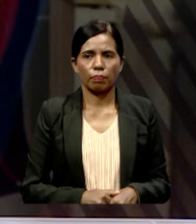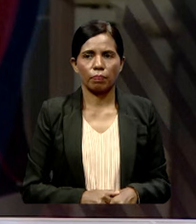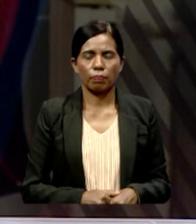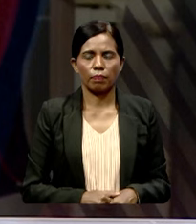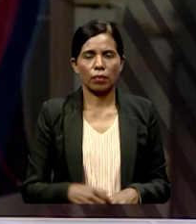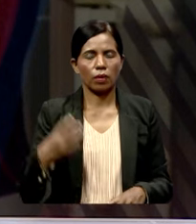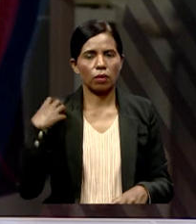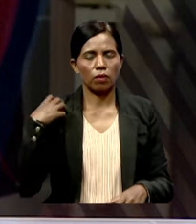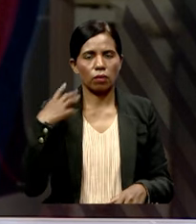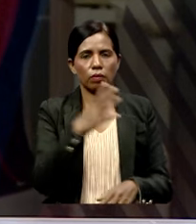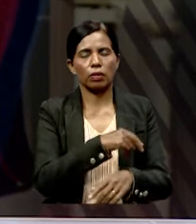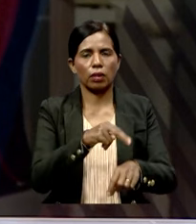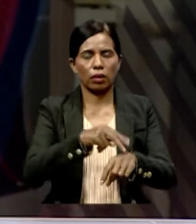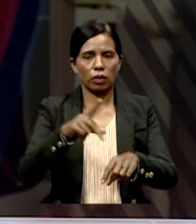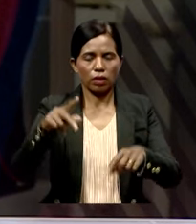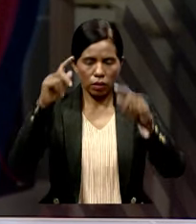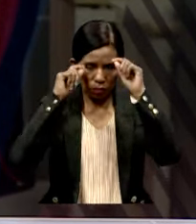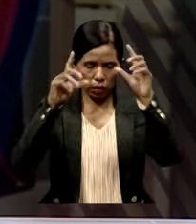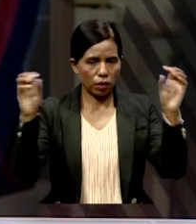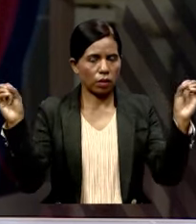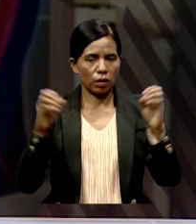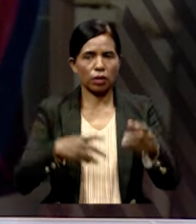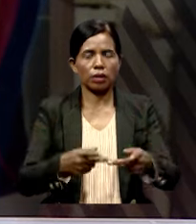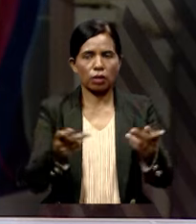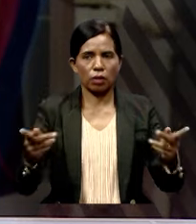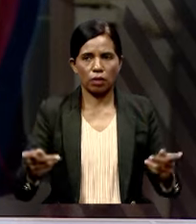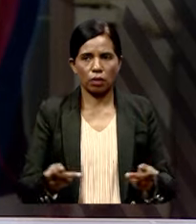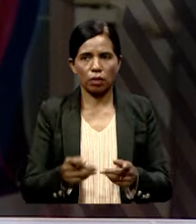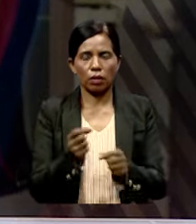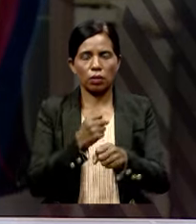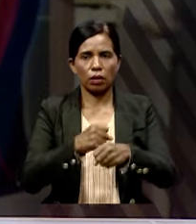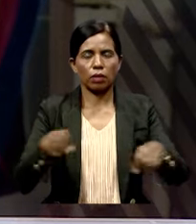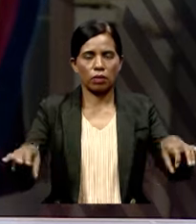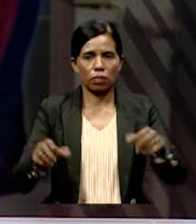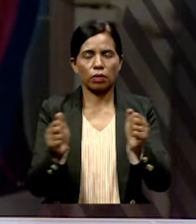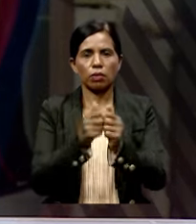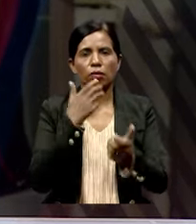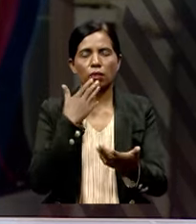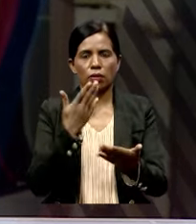Edifício Imprensa Nacional Timor-Leste, Leia Ona Espaço, rode hala o serviço rodiak.